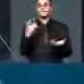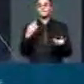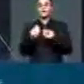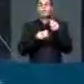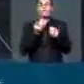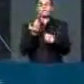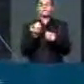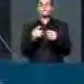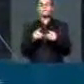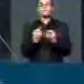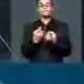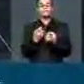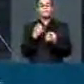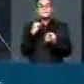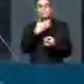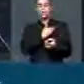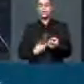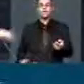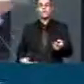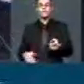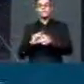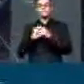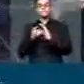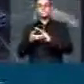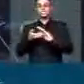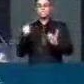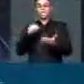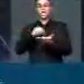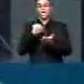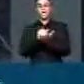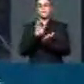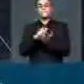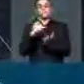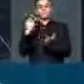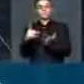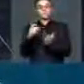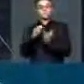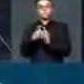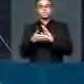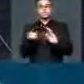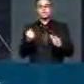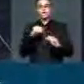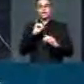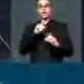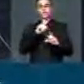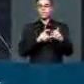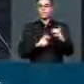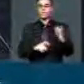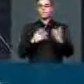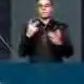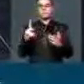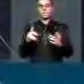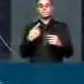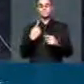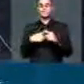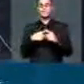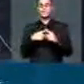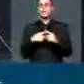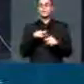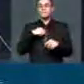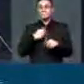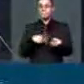esses trabalhadores dos reassentamentos, por que não anistiar os trabalhadores que têm o débitos no